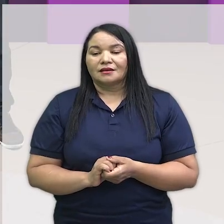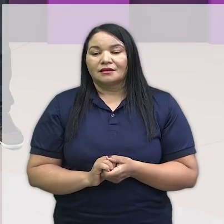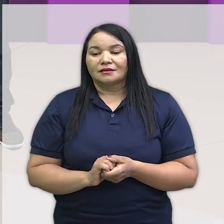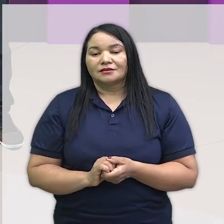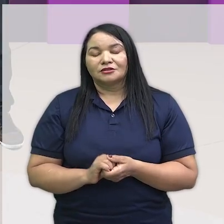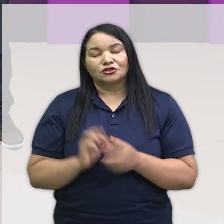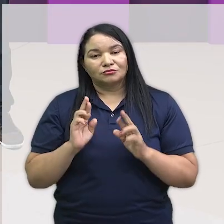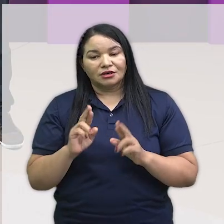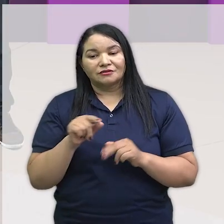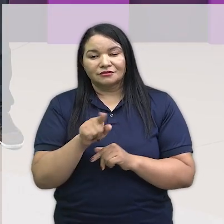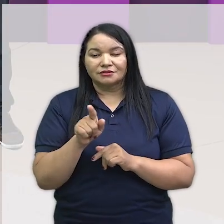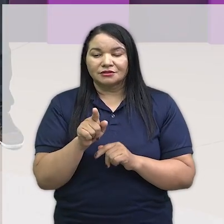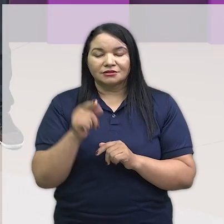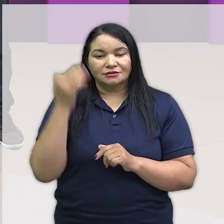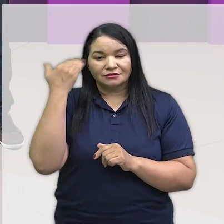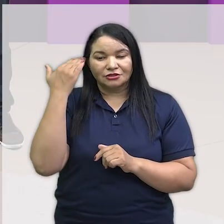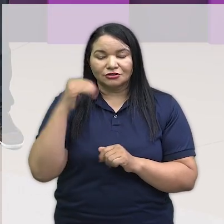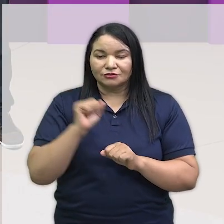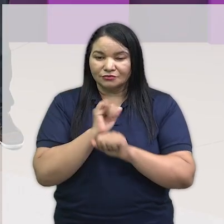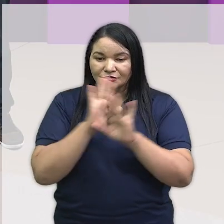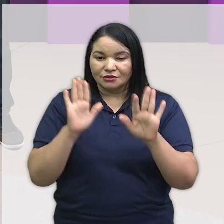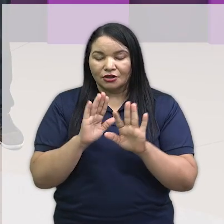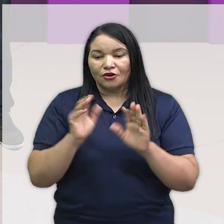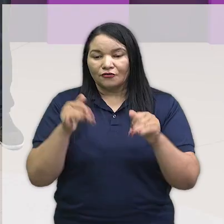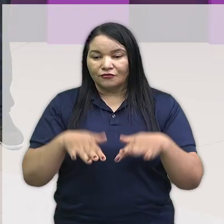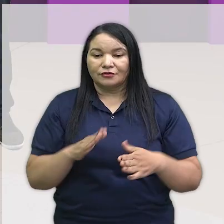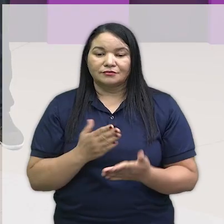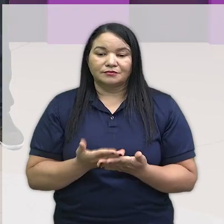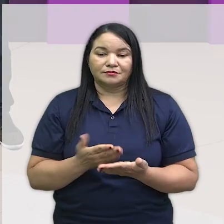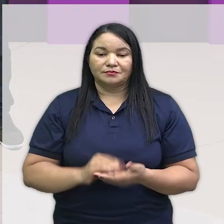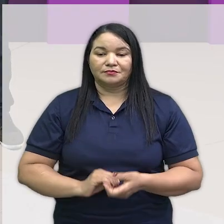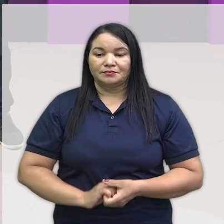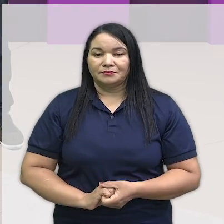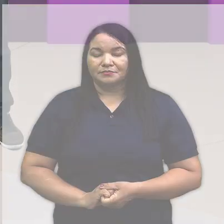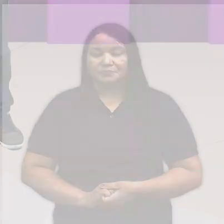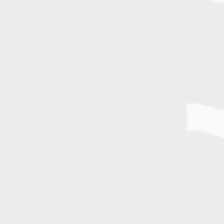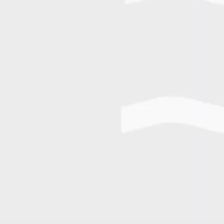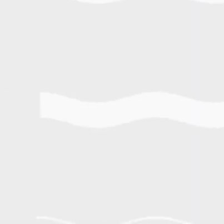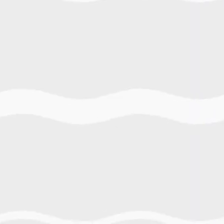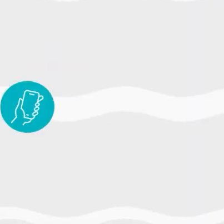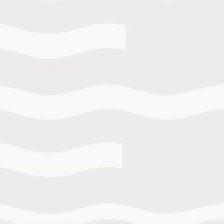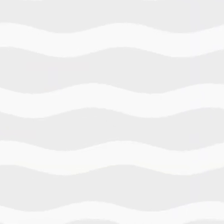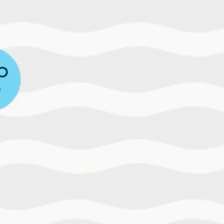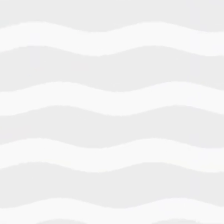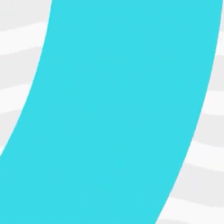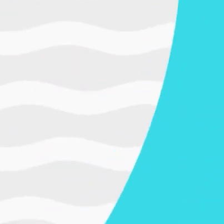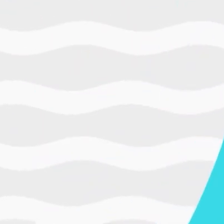você. Tá? Espero que você tenha compreendido tudo. Chegamos ao fim da nossa aula.